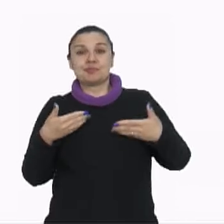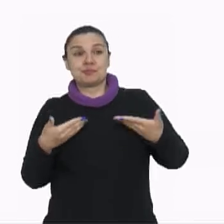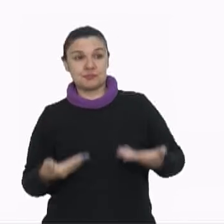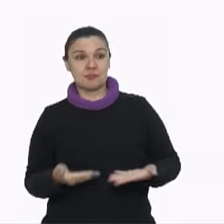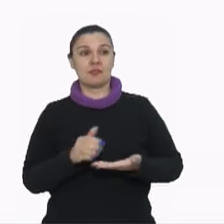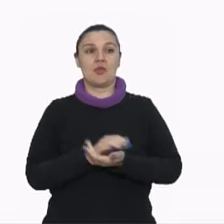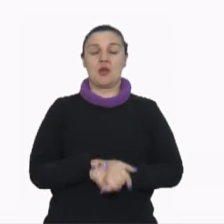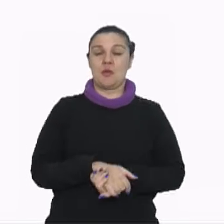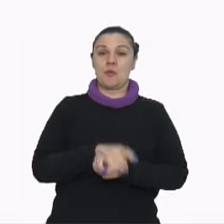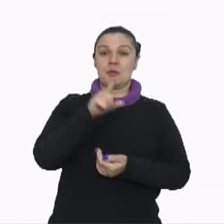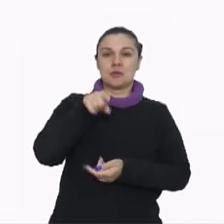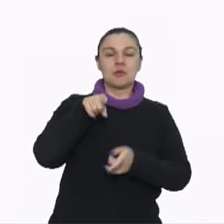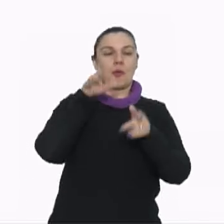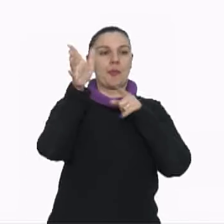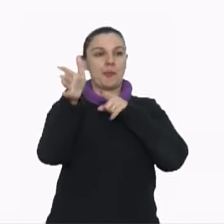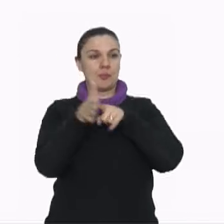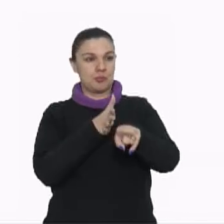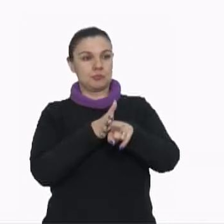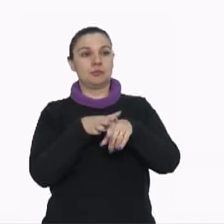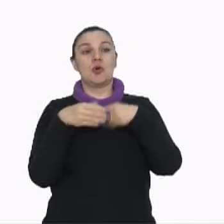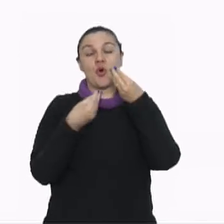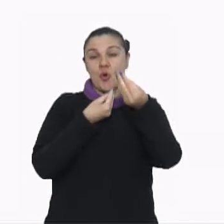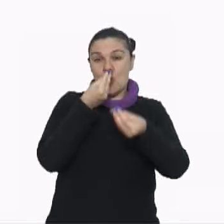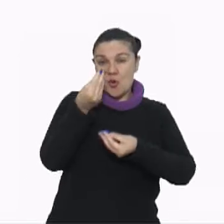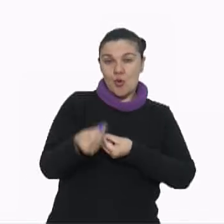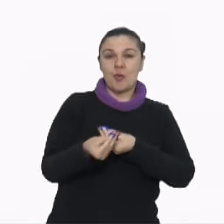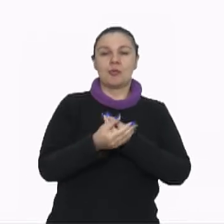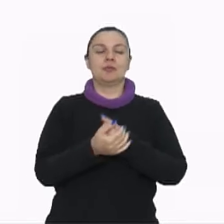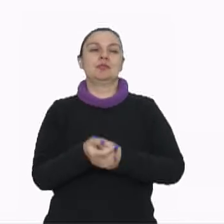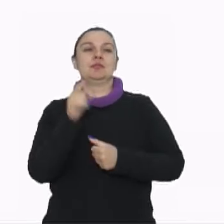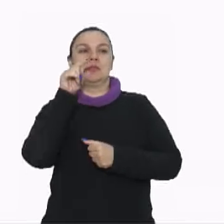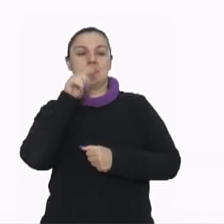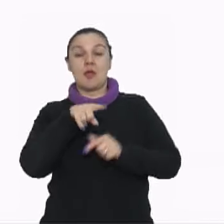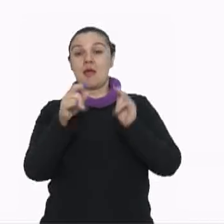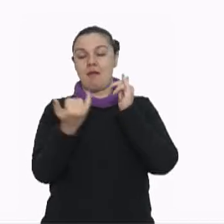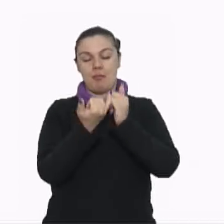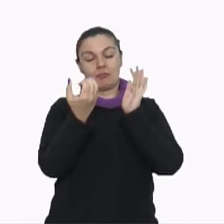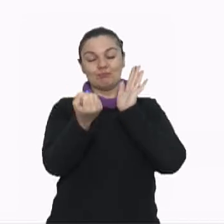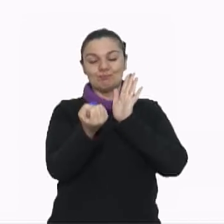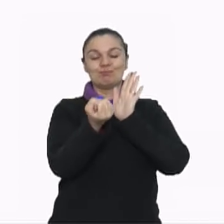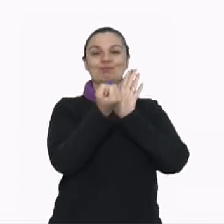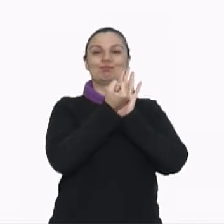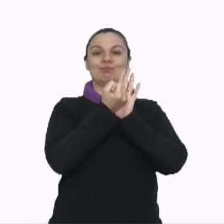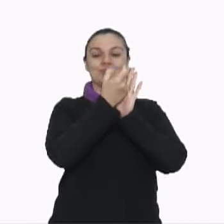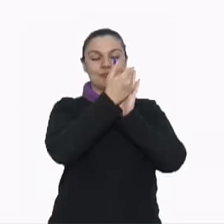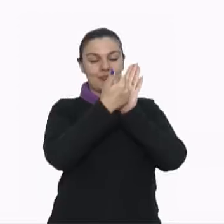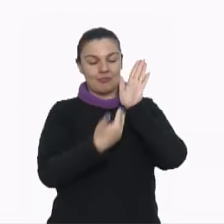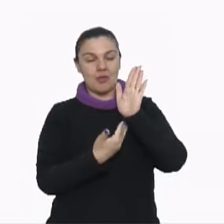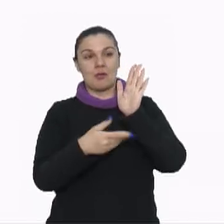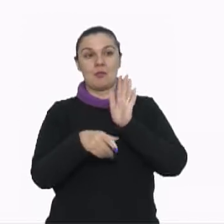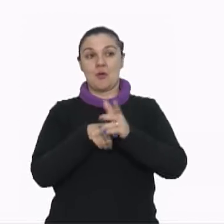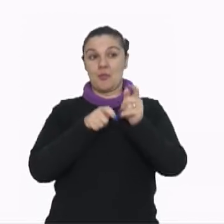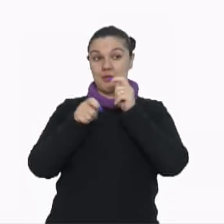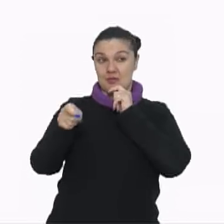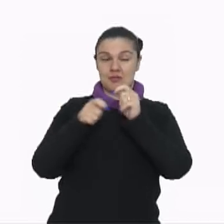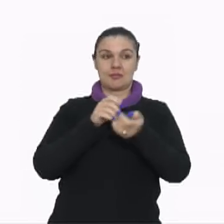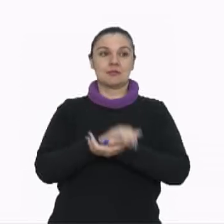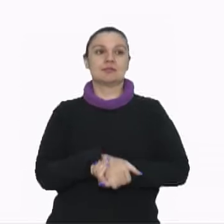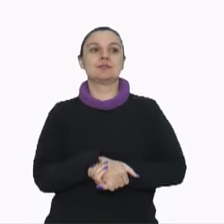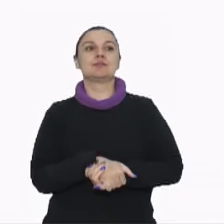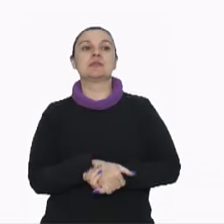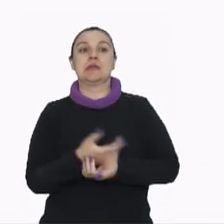quanto interrogativos, né? Que a gente tem, por exemplo, o como. Então, é uma marca do gênero entrevista,